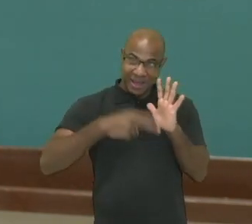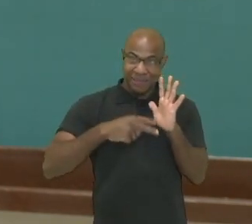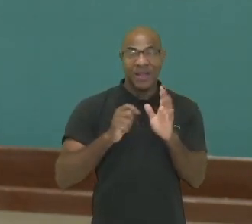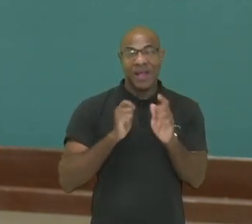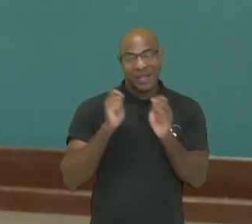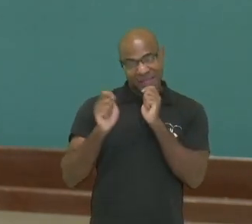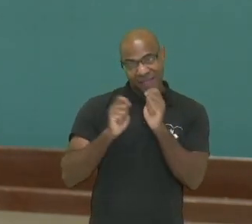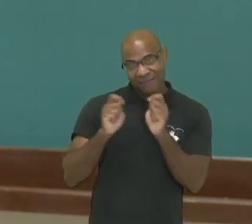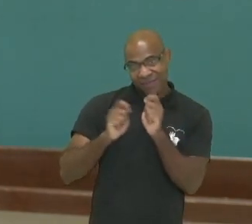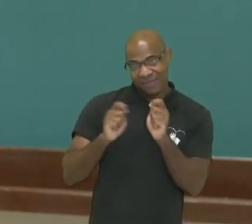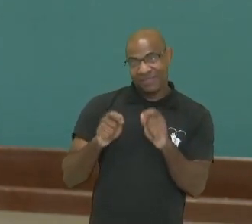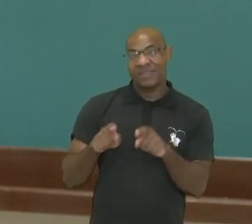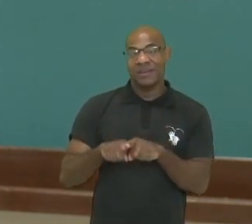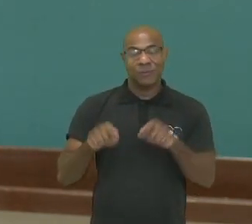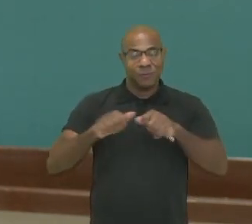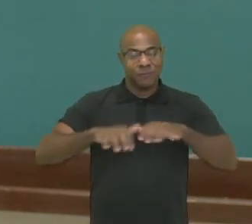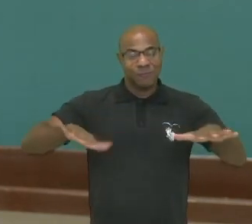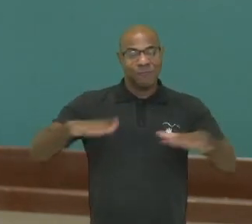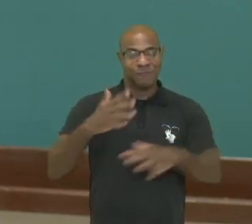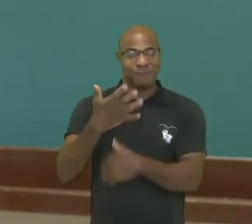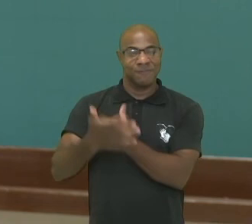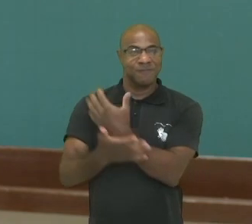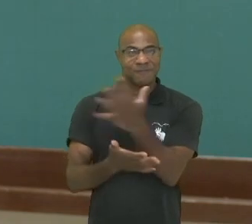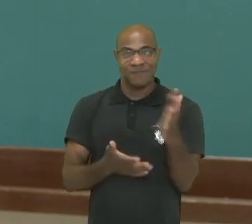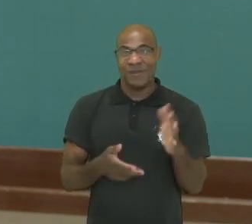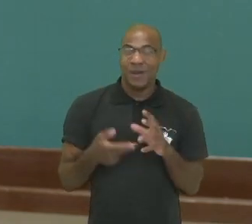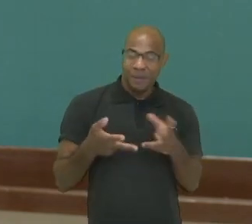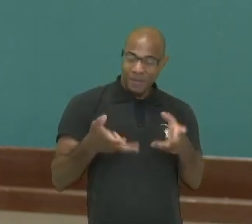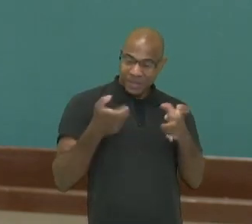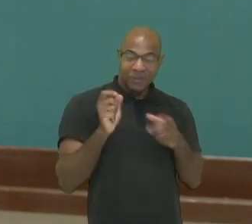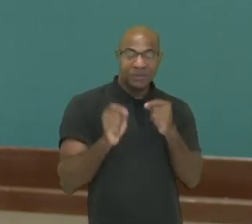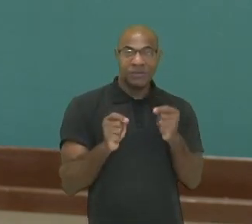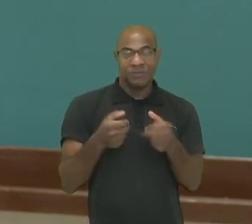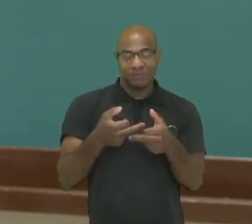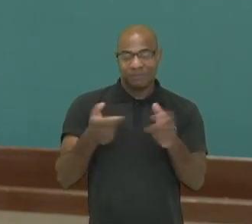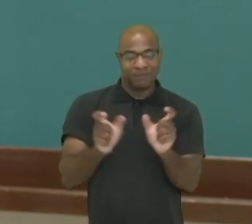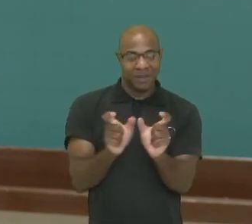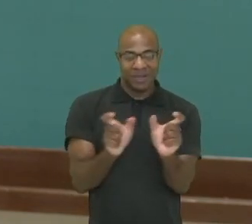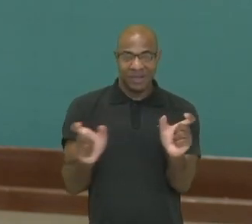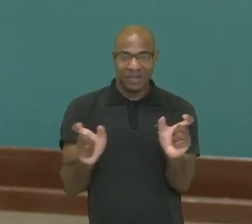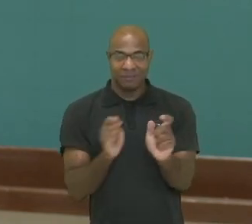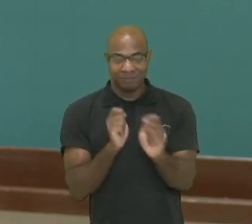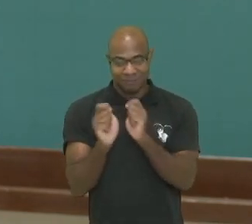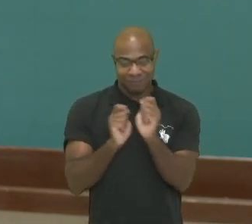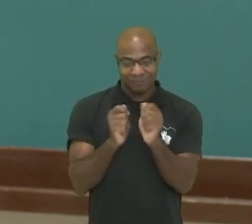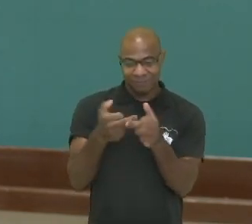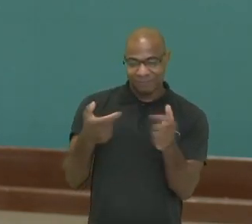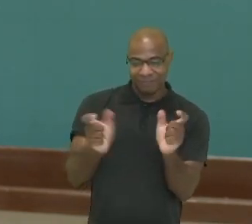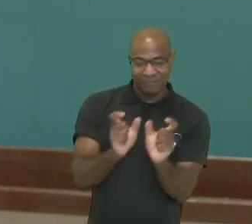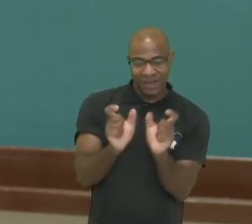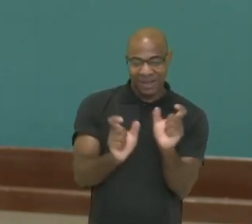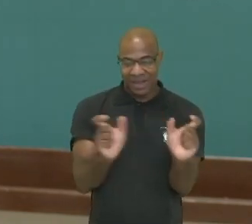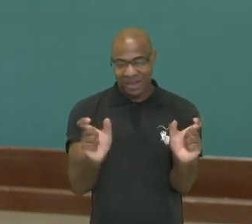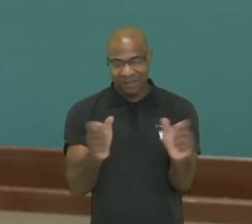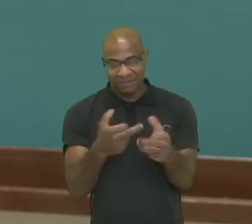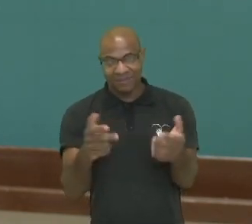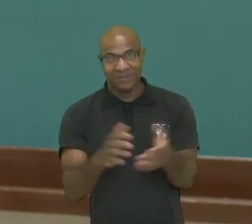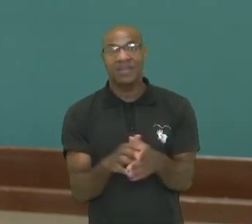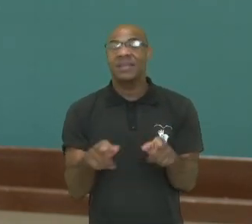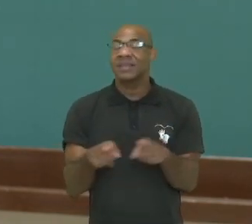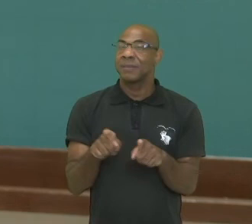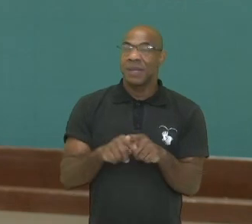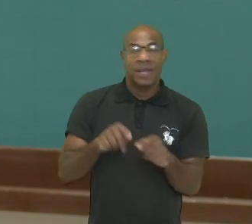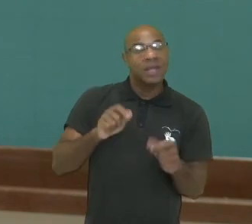entrevista sobre o meio ambiente. Identificamos elementos constitutivos da entrevista, debatemos sobre as mudanças